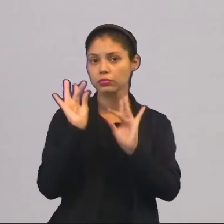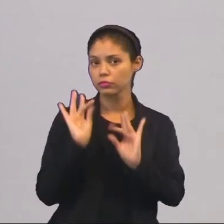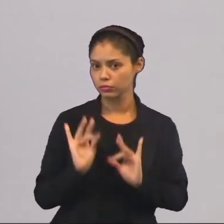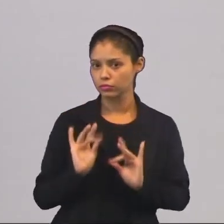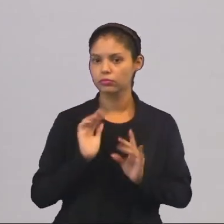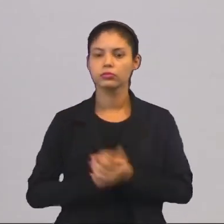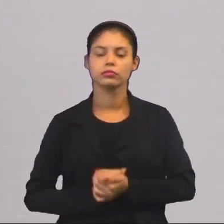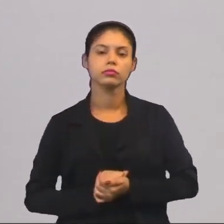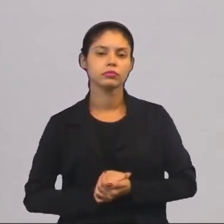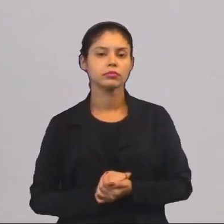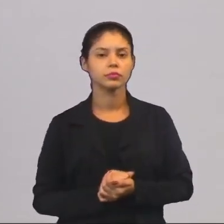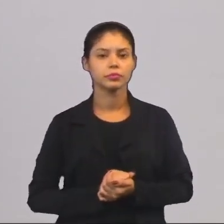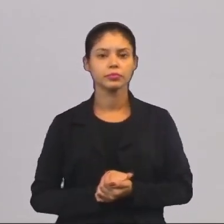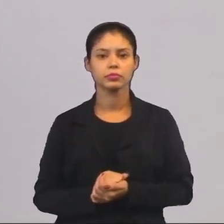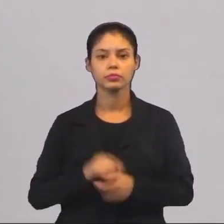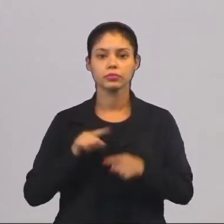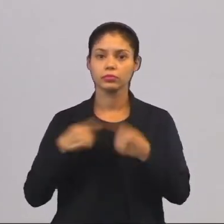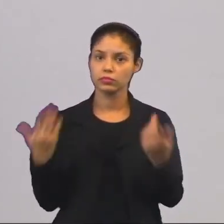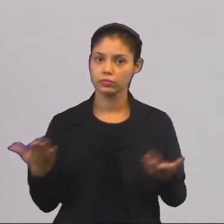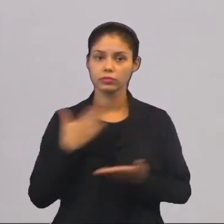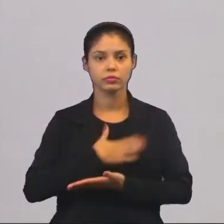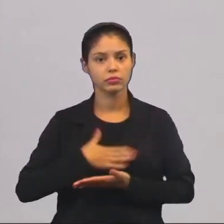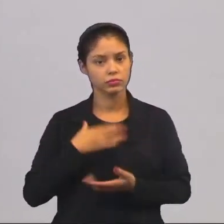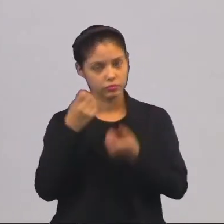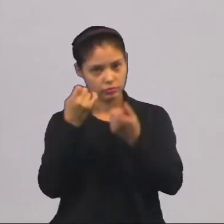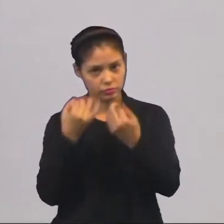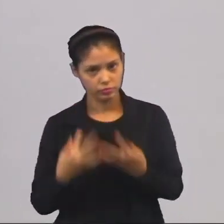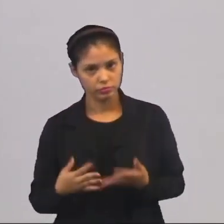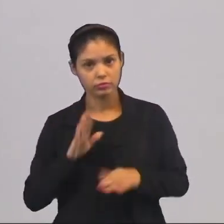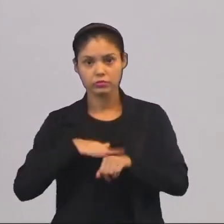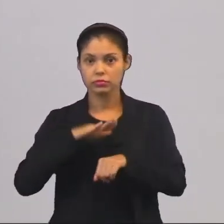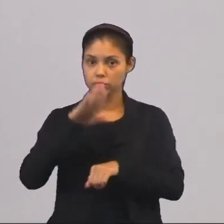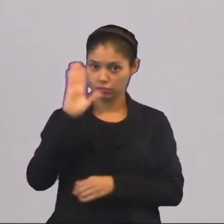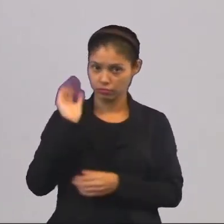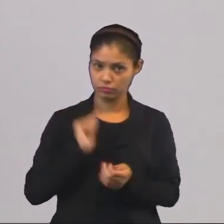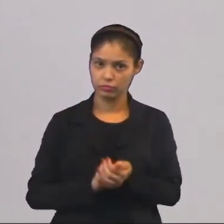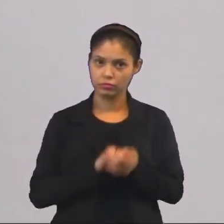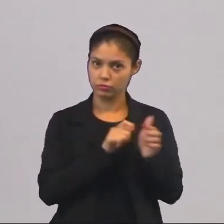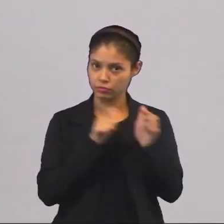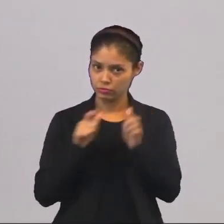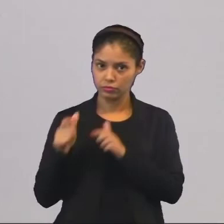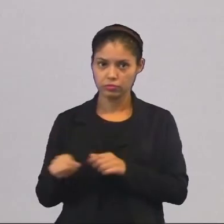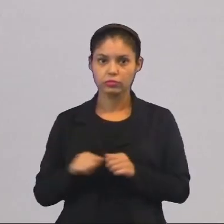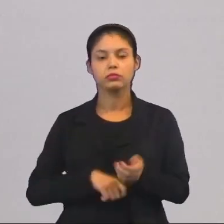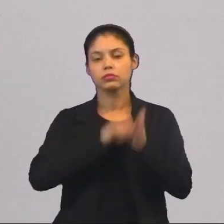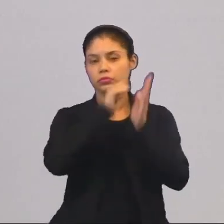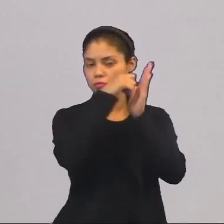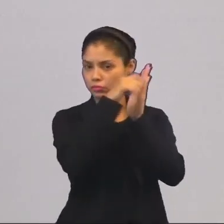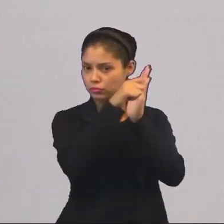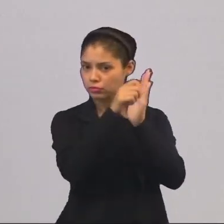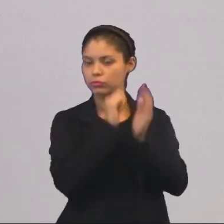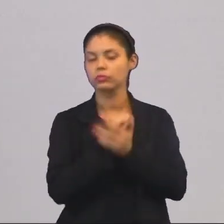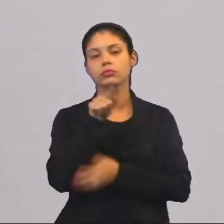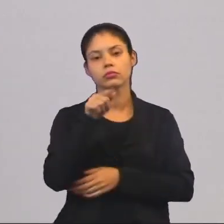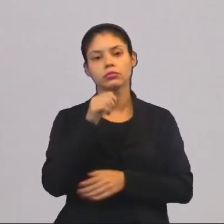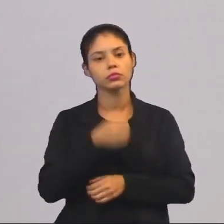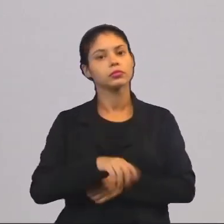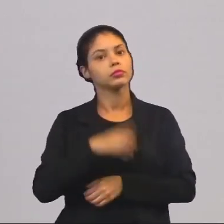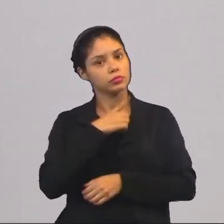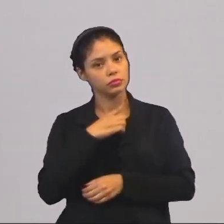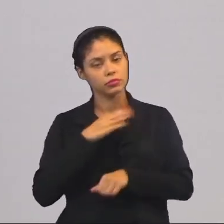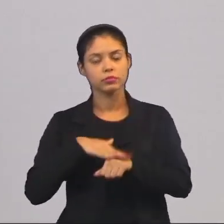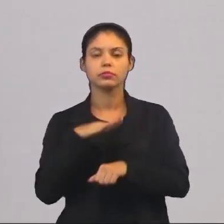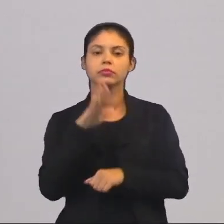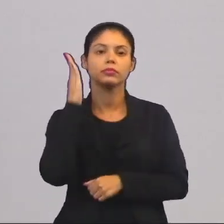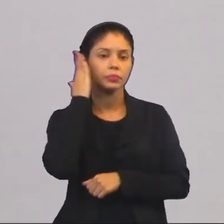detalhado, tá? Mas eu gostaria de estar explicando ele mais espaciosamente no quadro, para que vocês tivessem